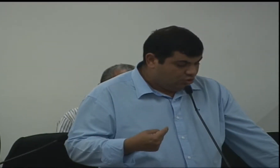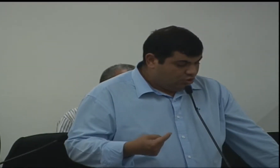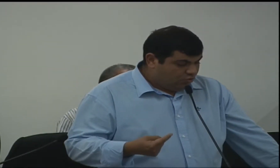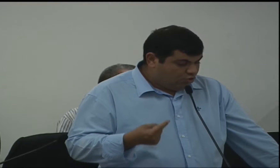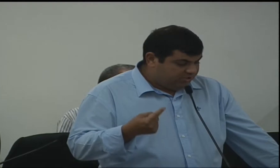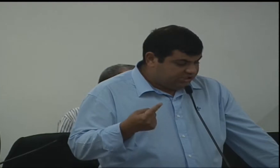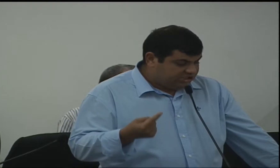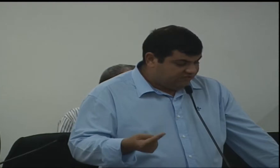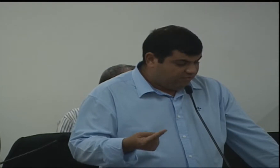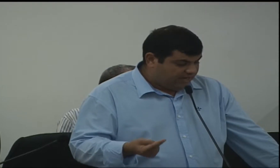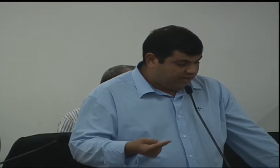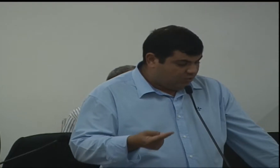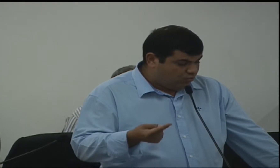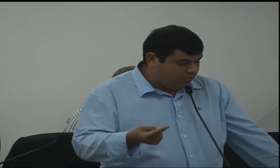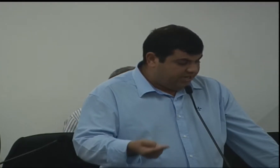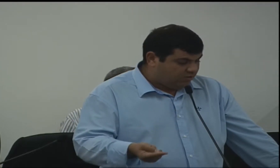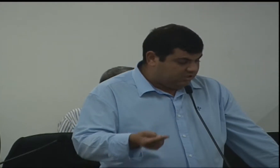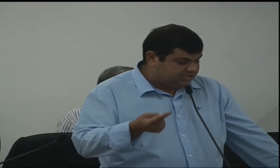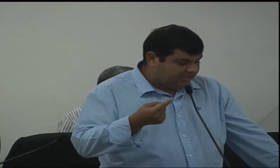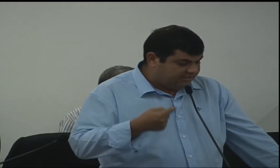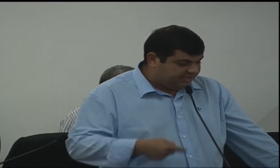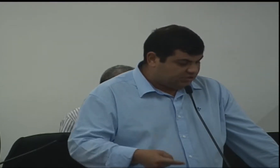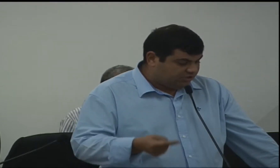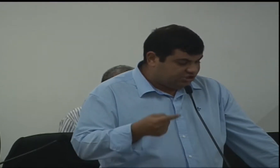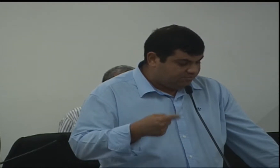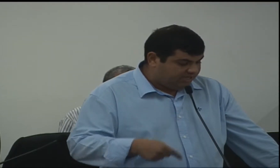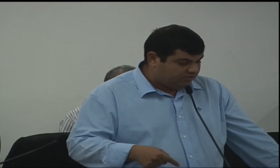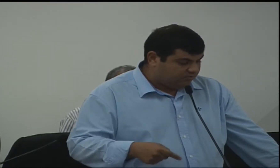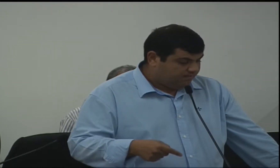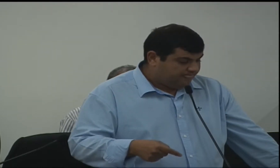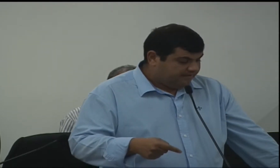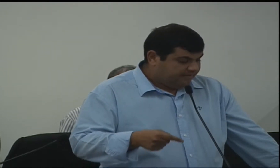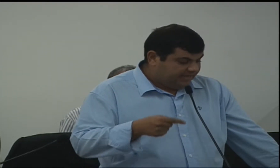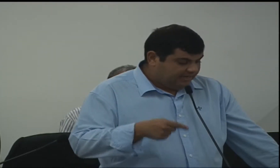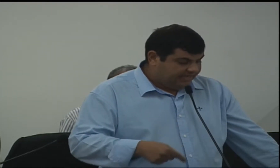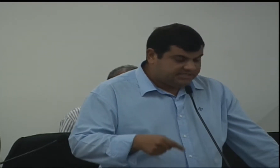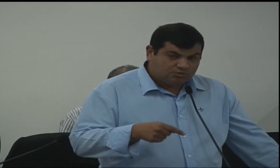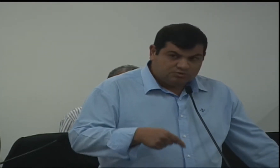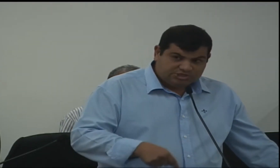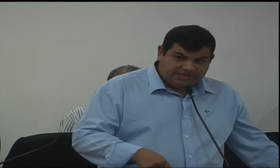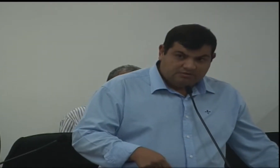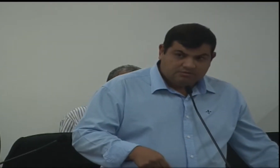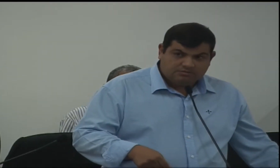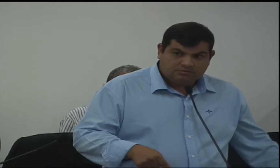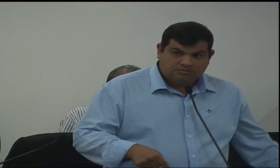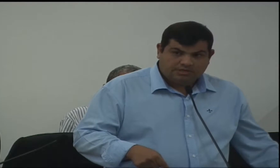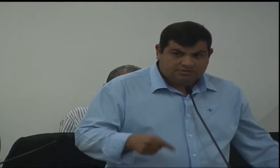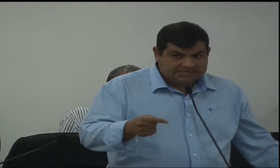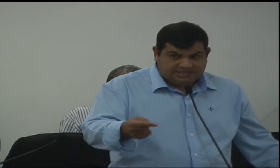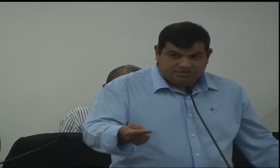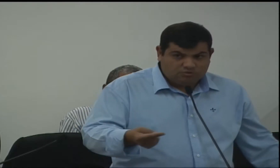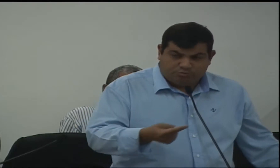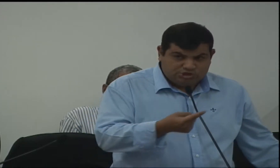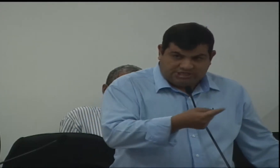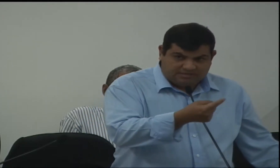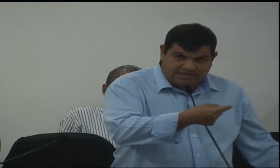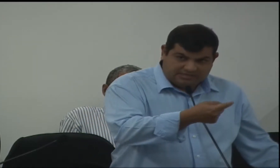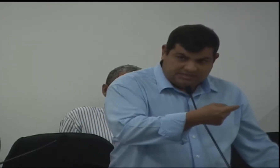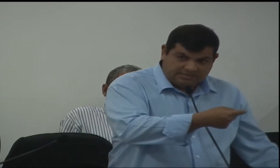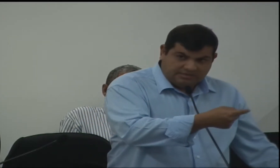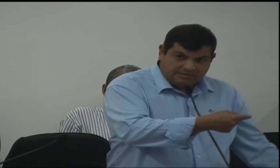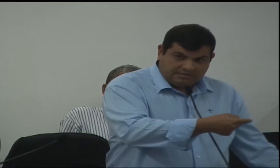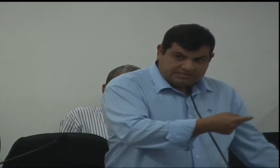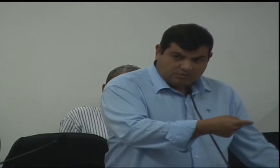julho. O objetivo maior é cumprir com as diretrizes do regimento e lei desse conselho. É o que está escrito, que não podia